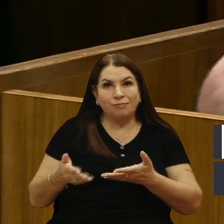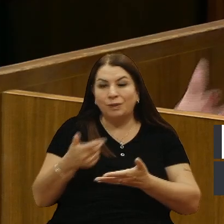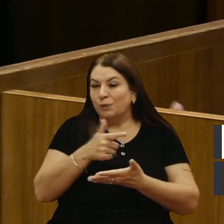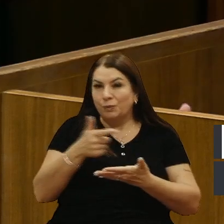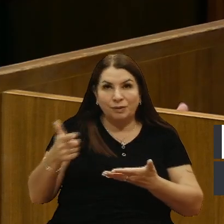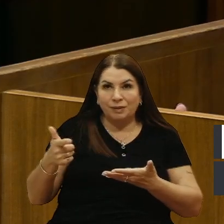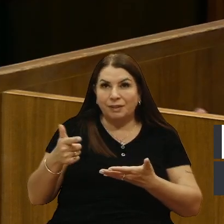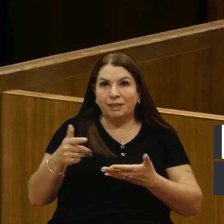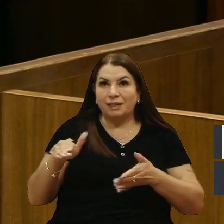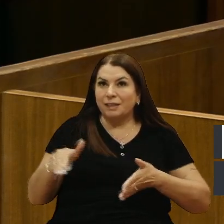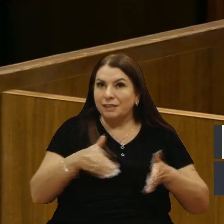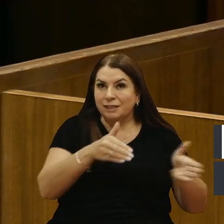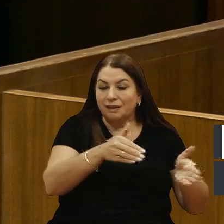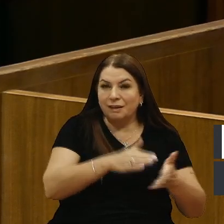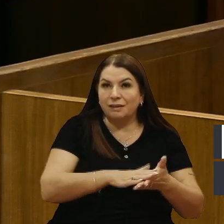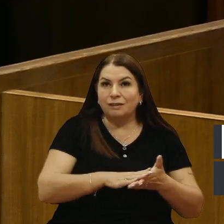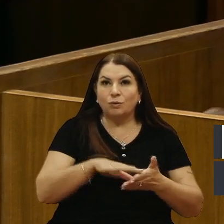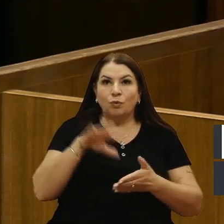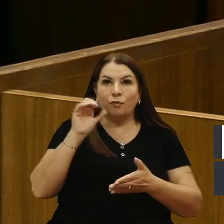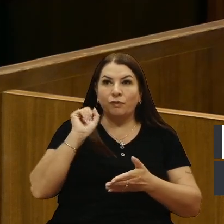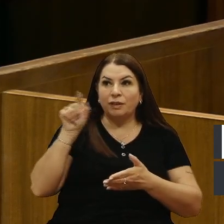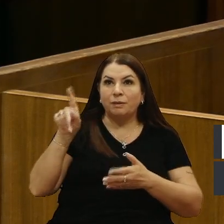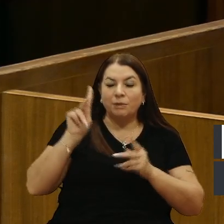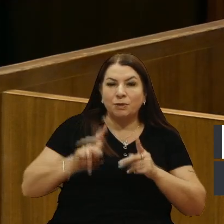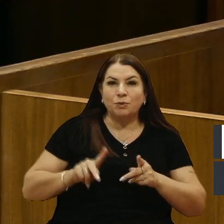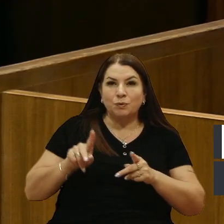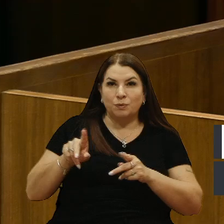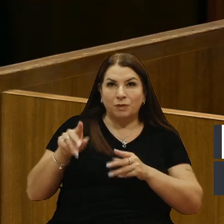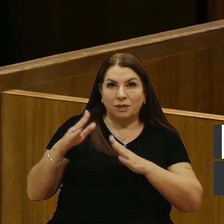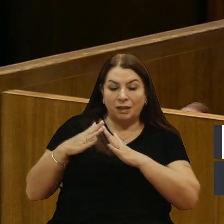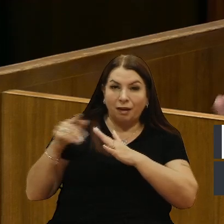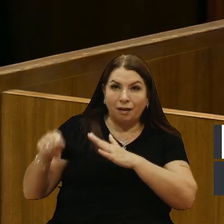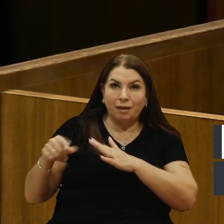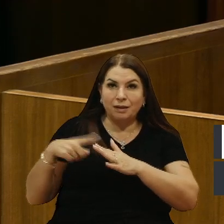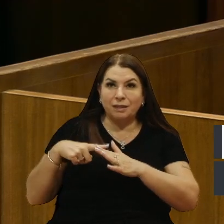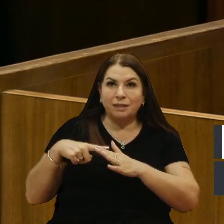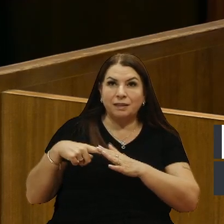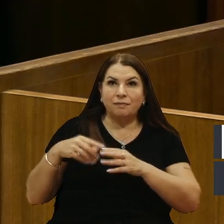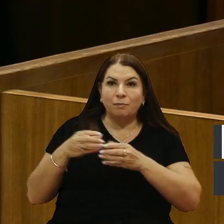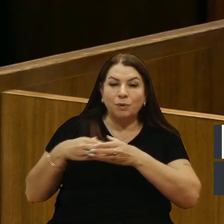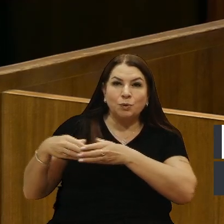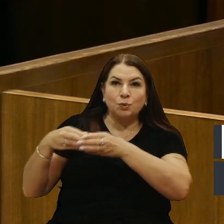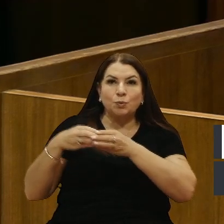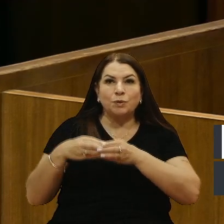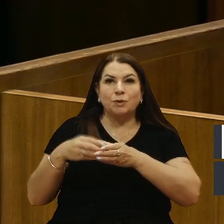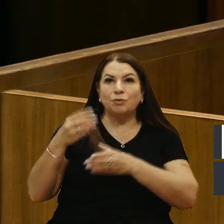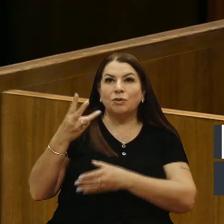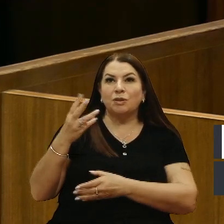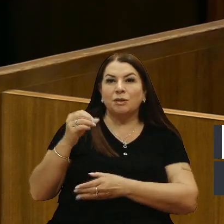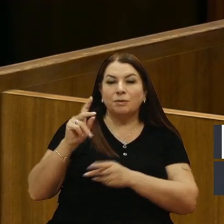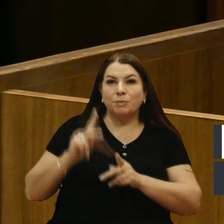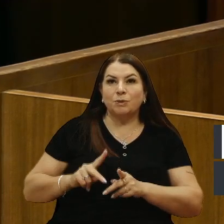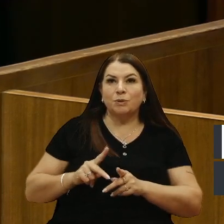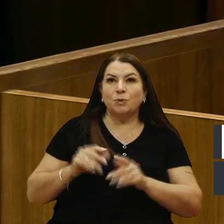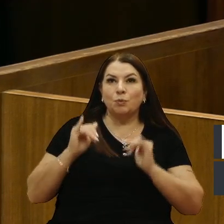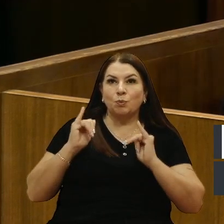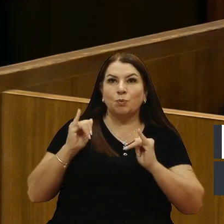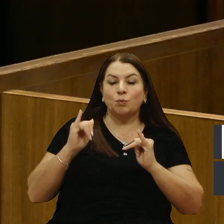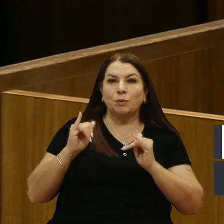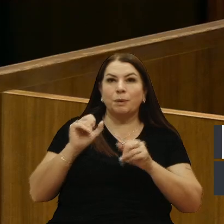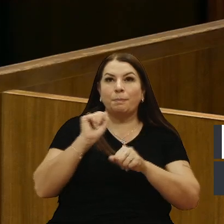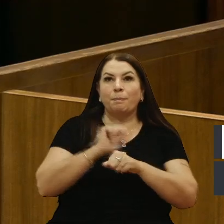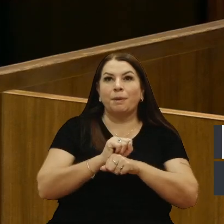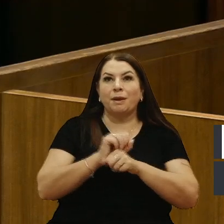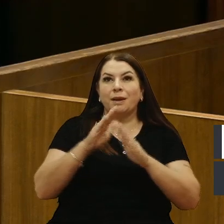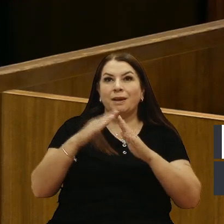não tem a estrada. Ouvi do morador que veio uma excursão lá de 30 pessoas e que o ônibus teve que parar